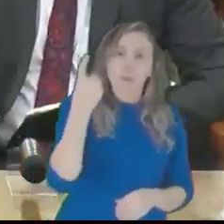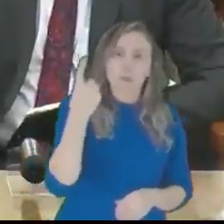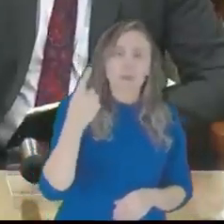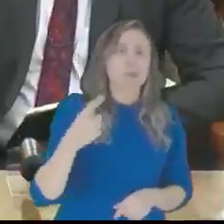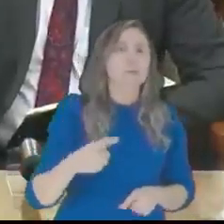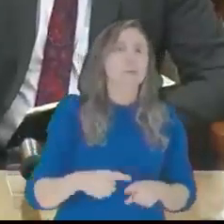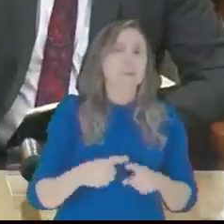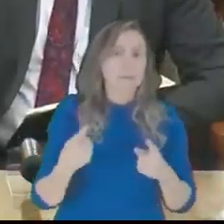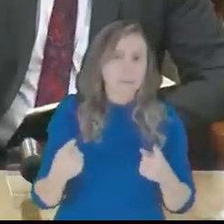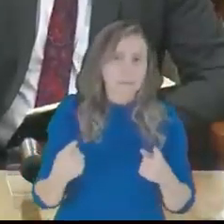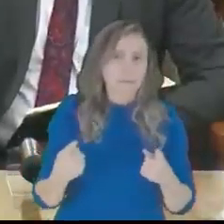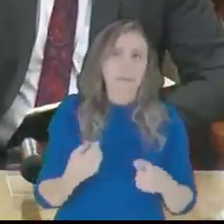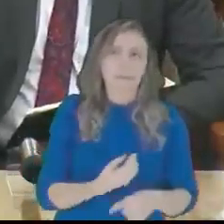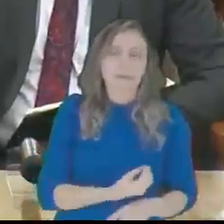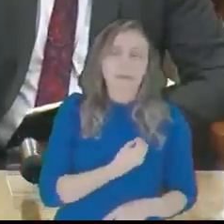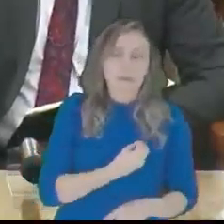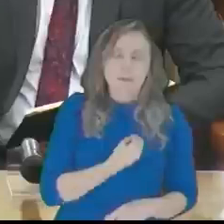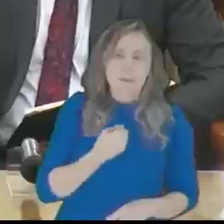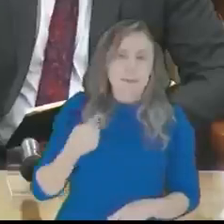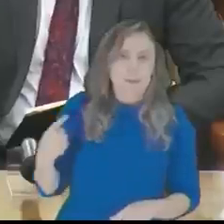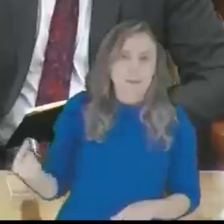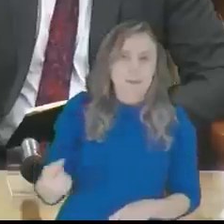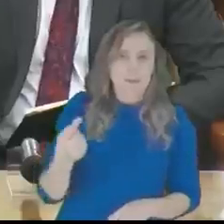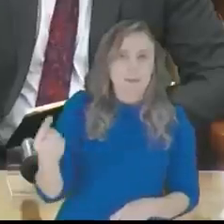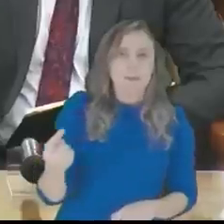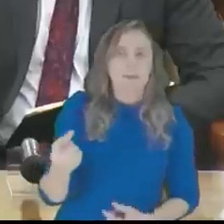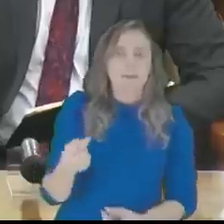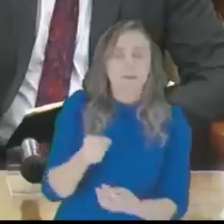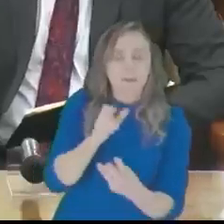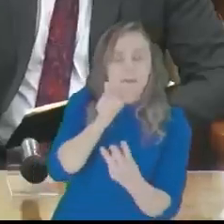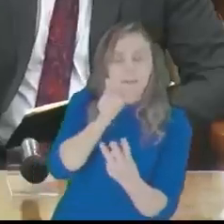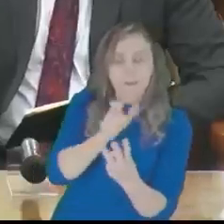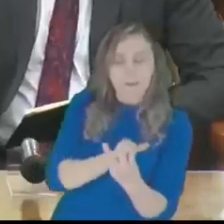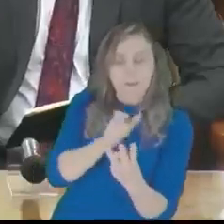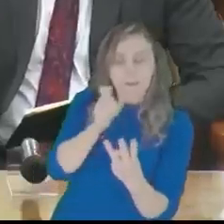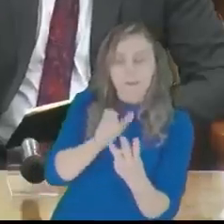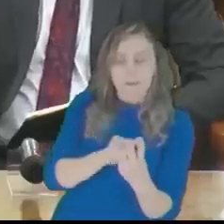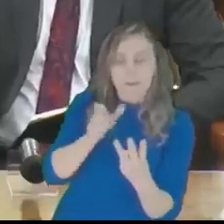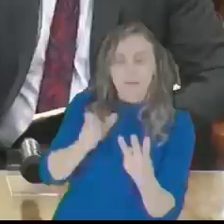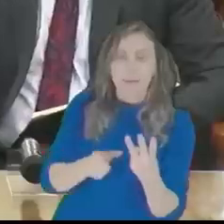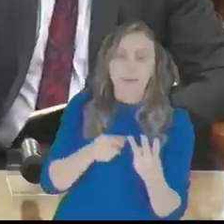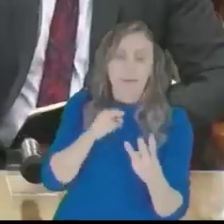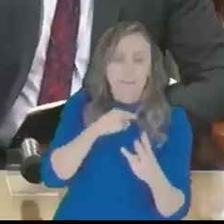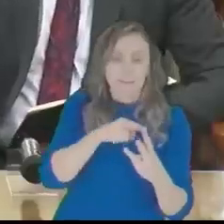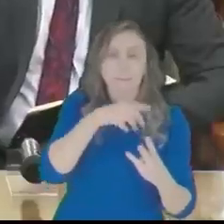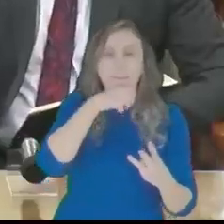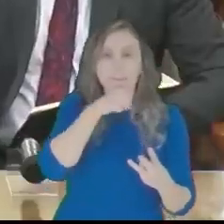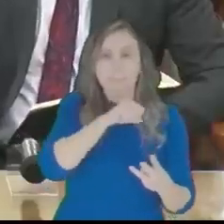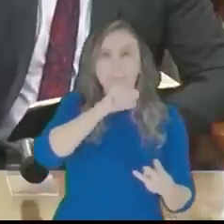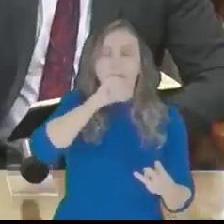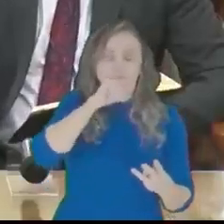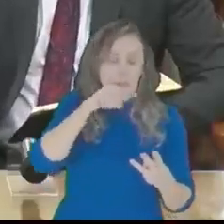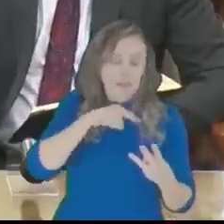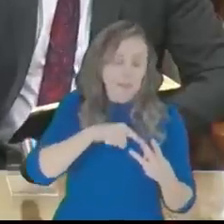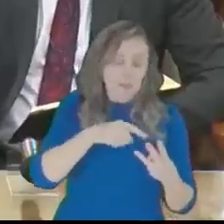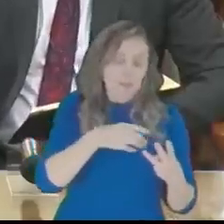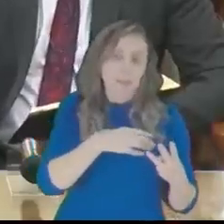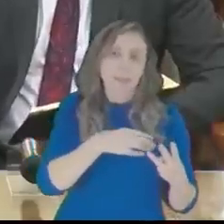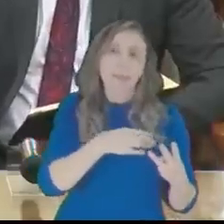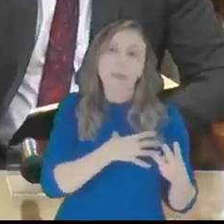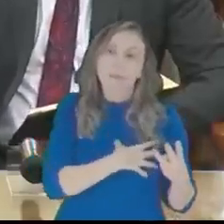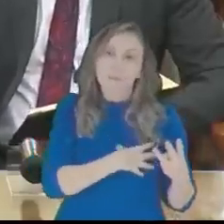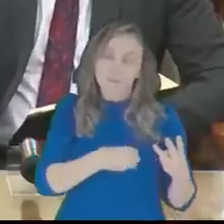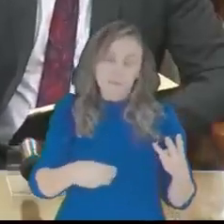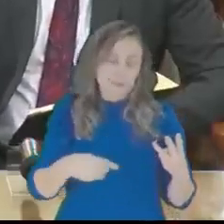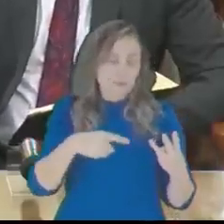subsiste eternamente em três pessoas: Deus Pai, Deus Filho e Deus Espírito Santo. São